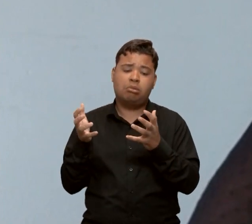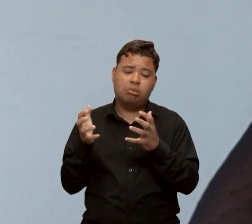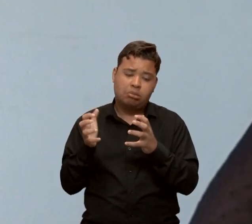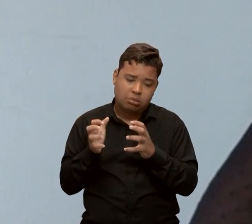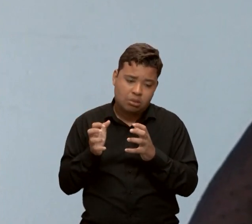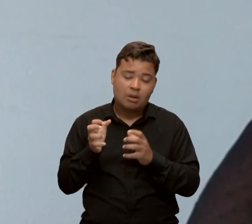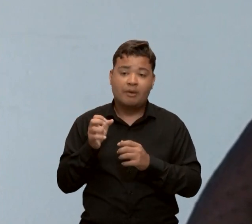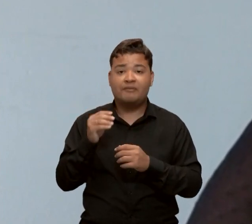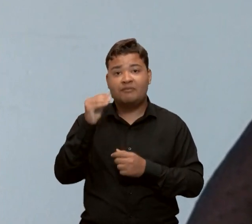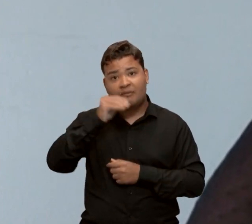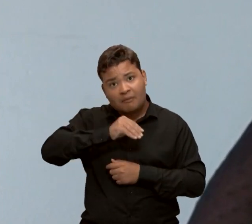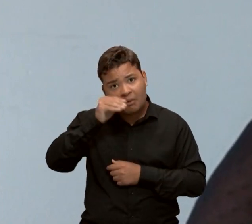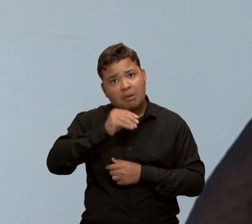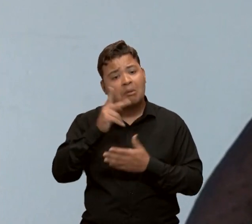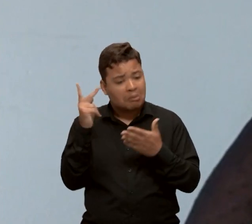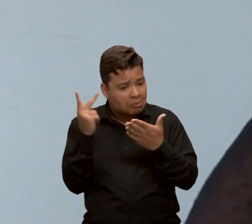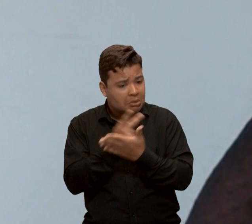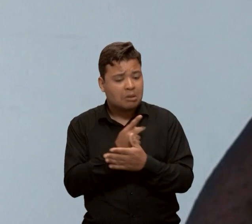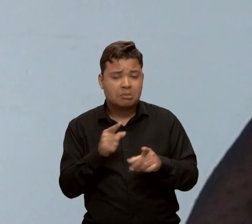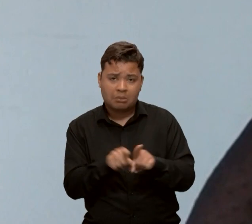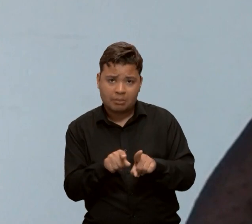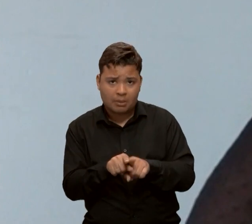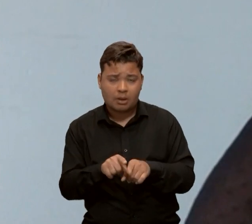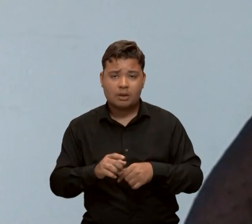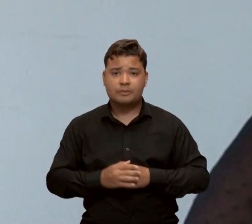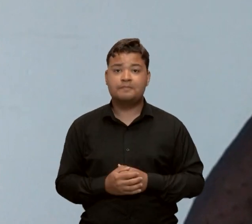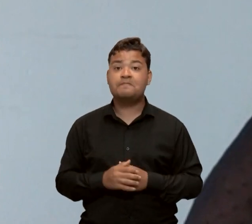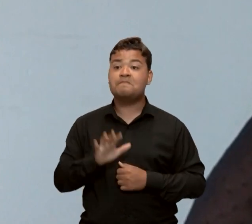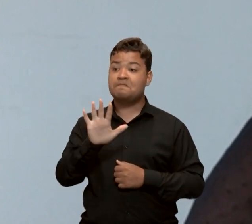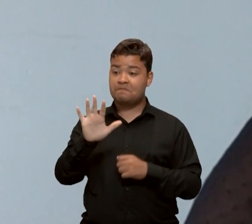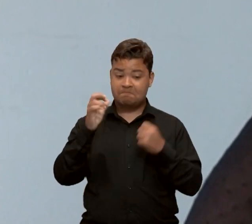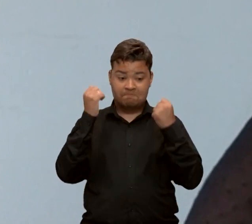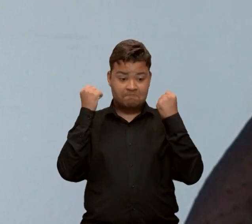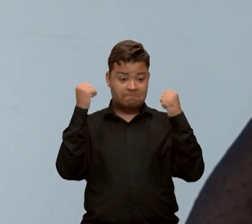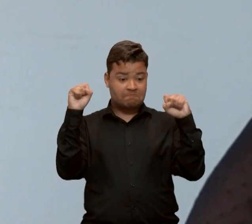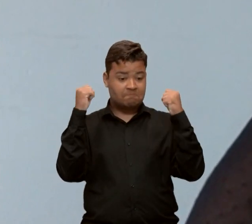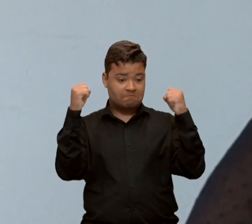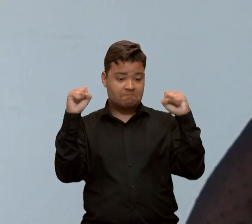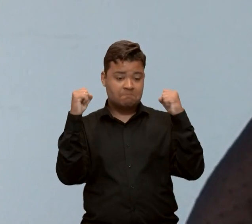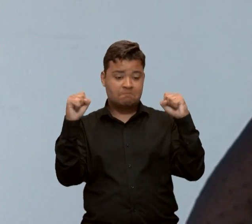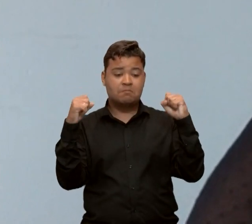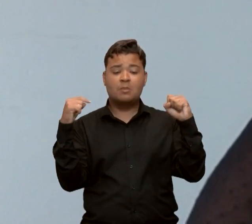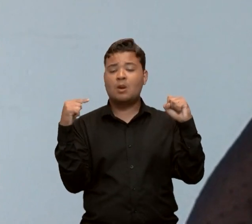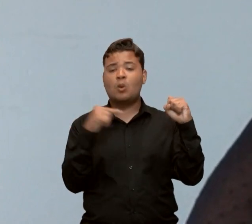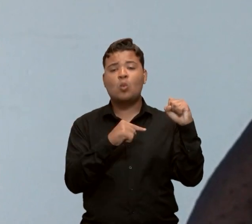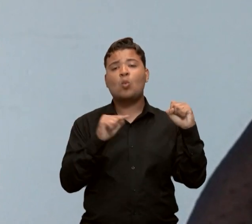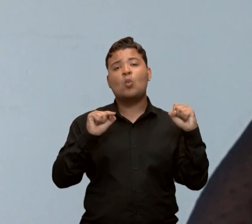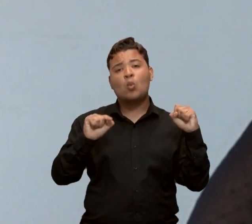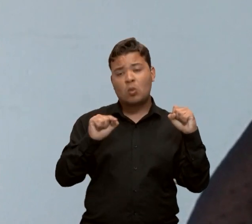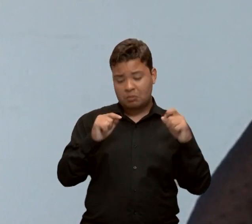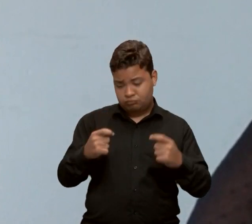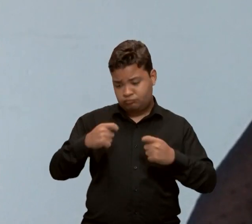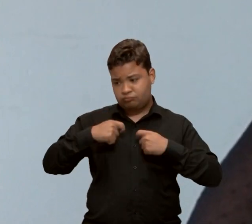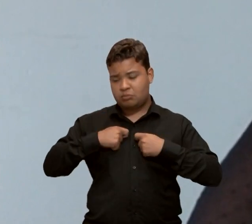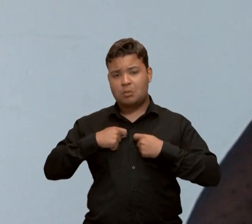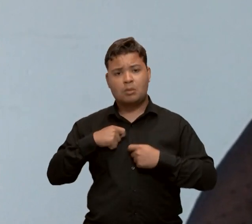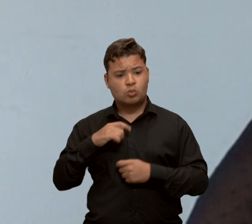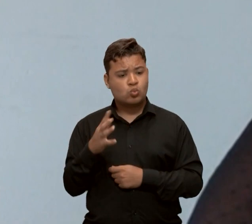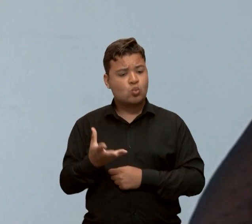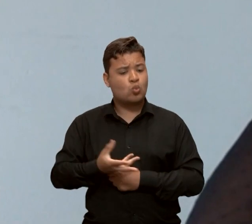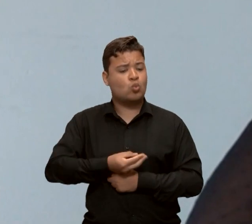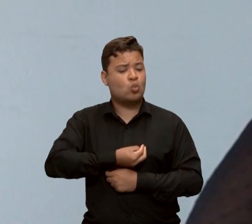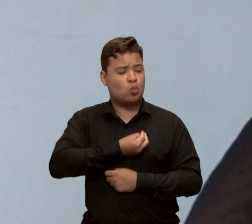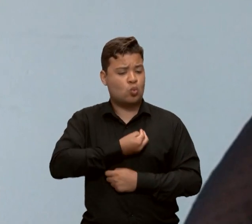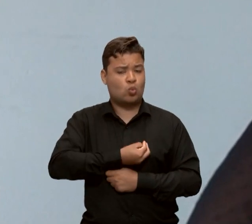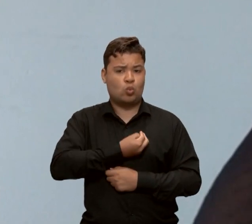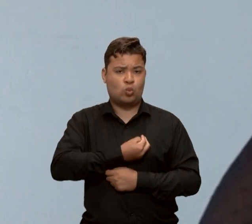exercício físico, ele vem, né, para trazer uma condição de qualidade para esse indivíduo. E